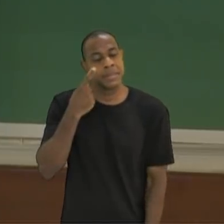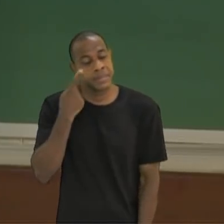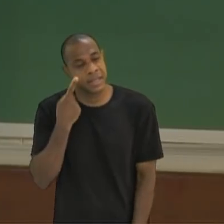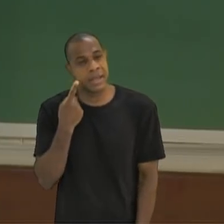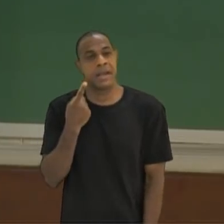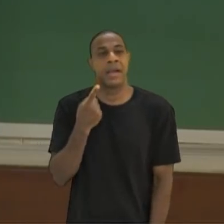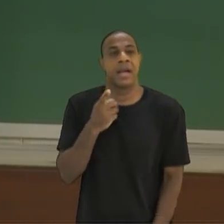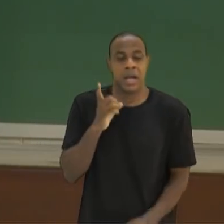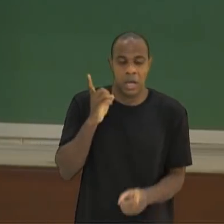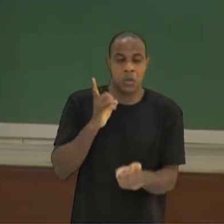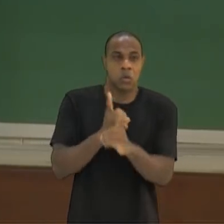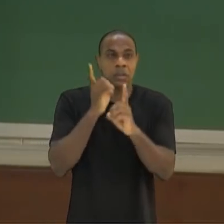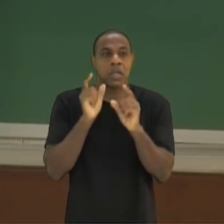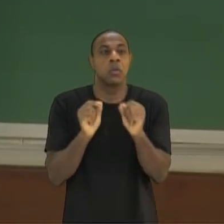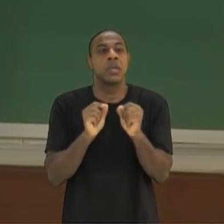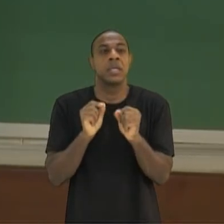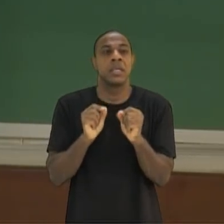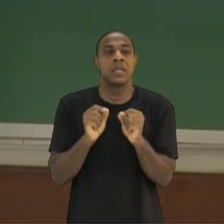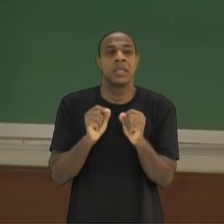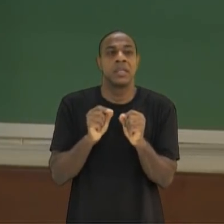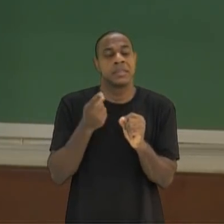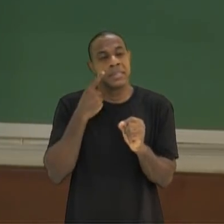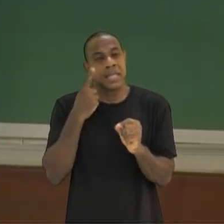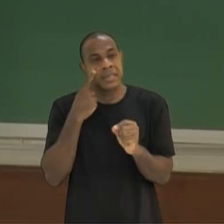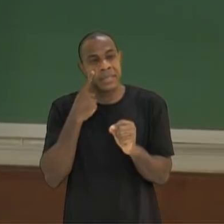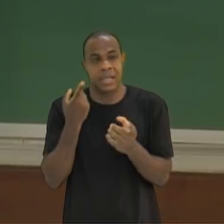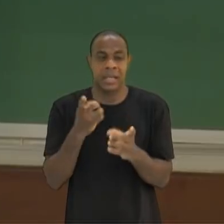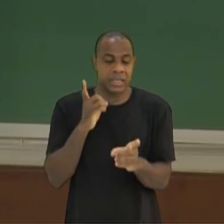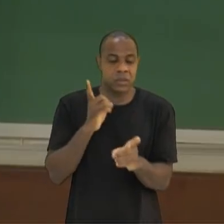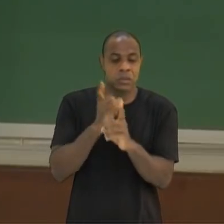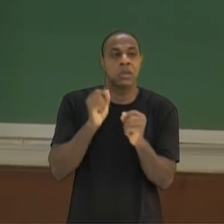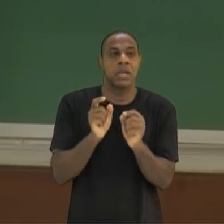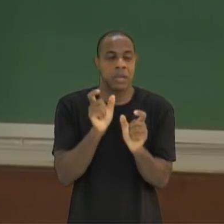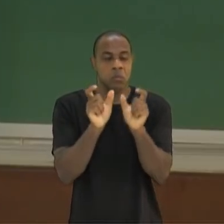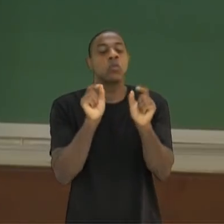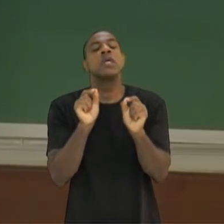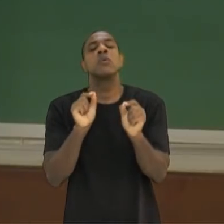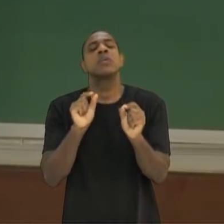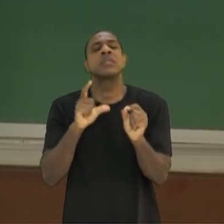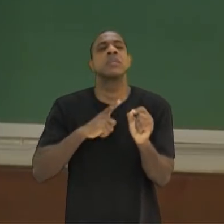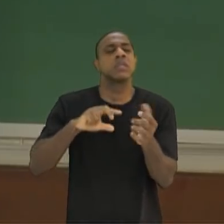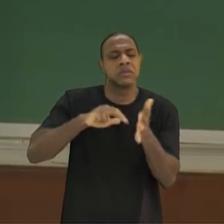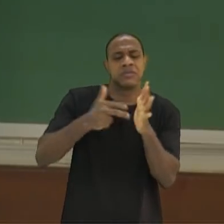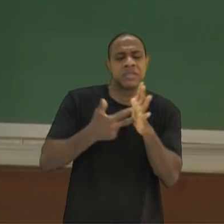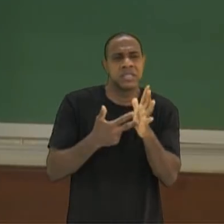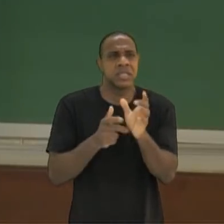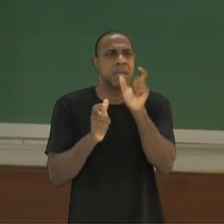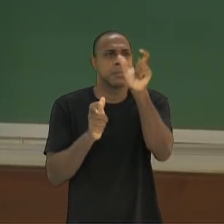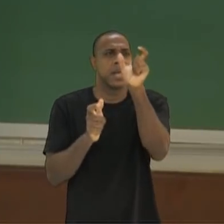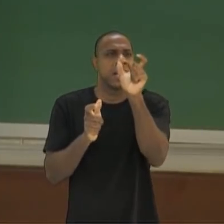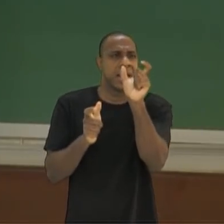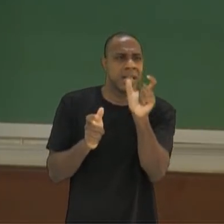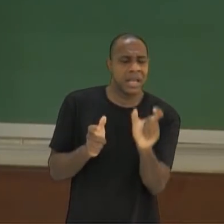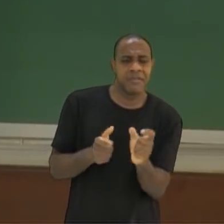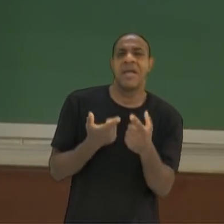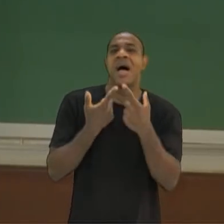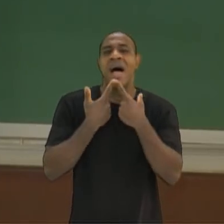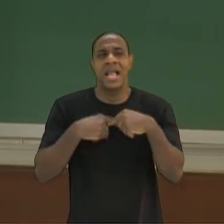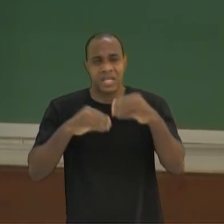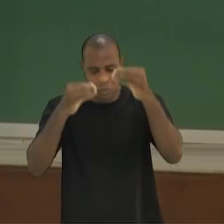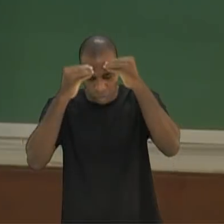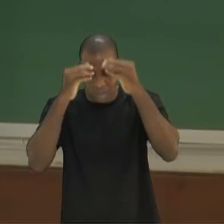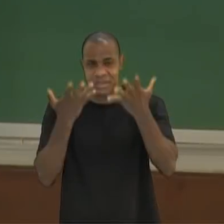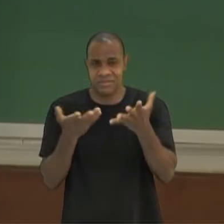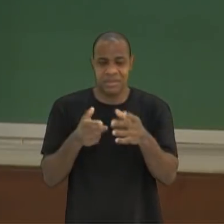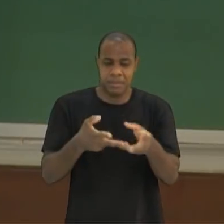que significa ali os termos que aparecem nas alternativas, efemeridade, eternidade, metalinguagem.